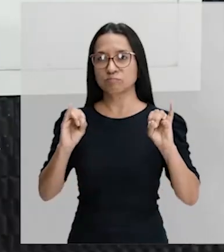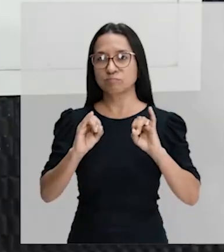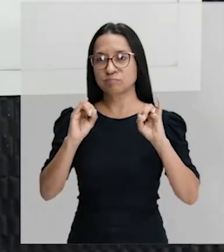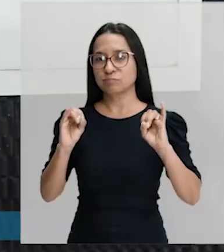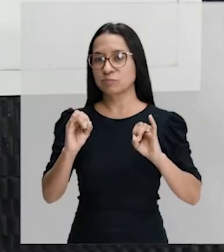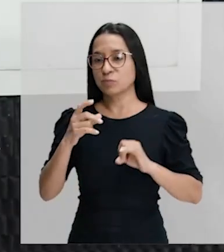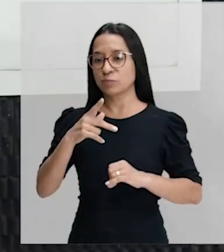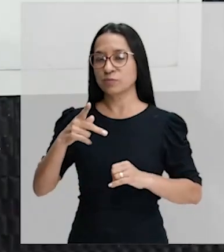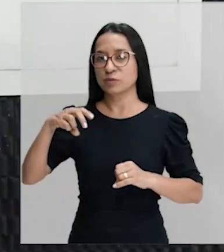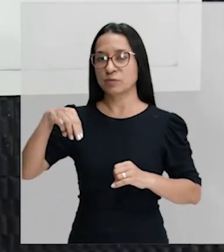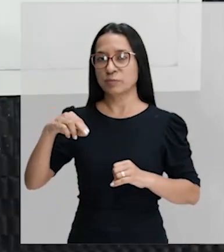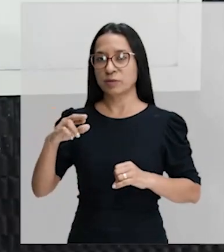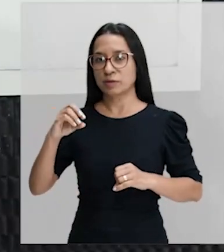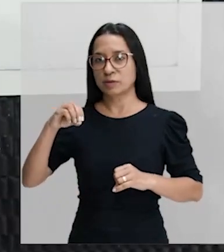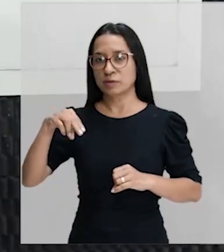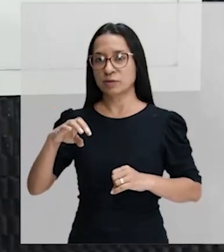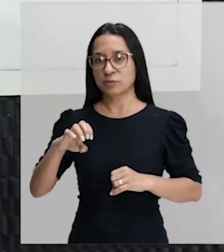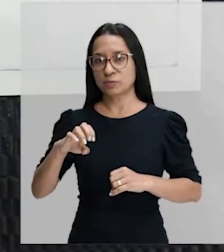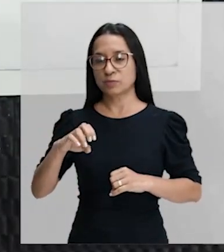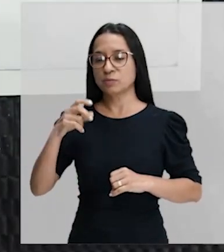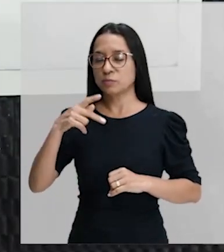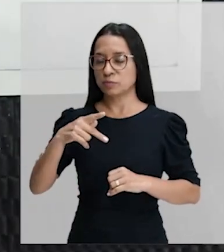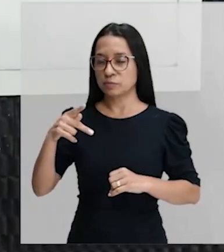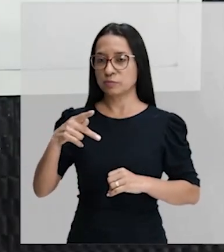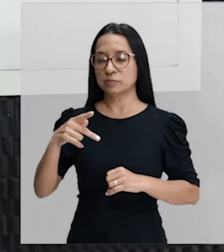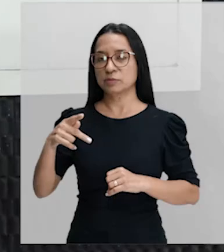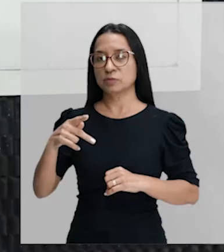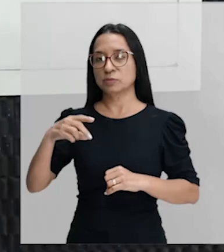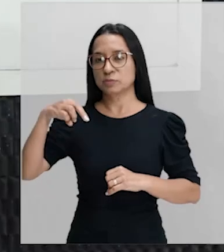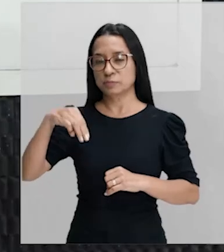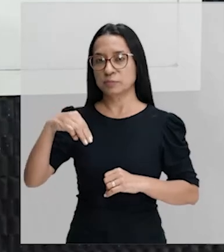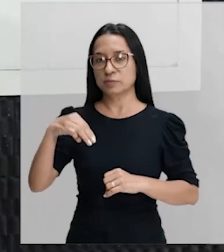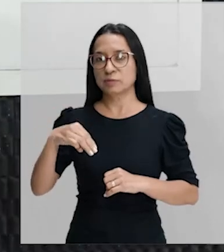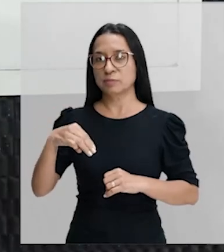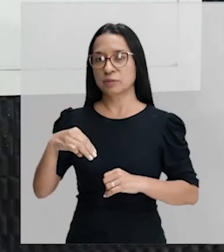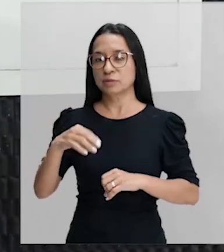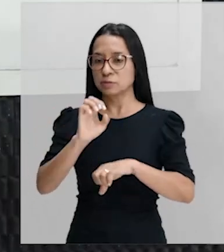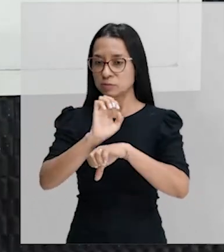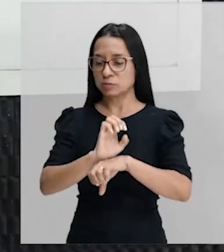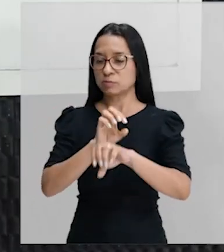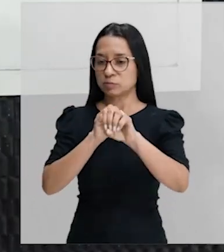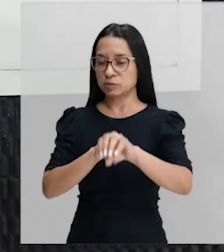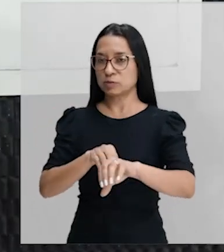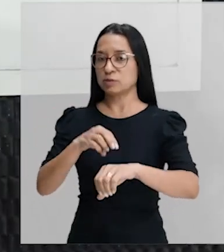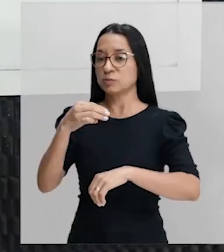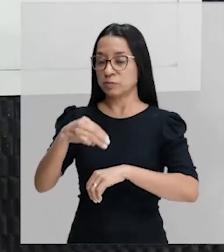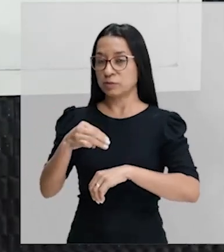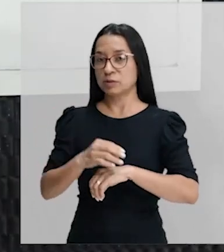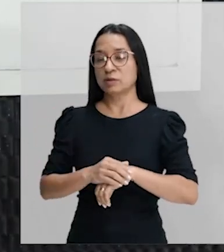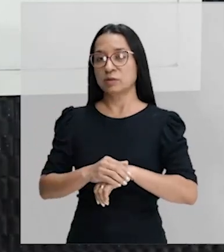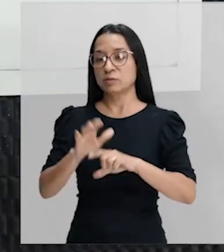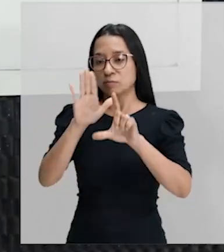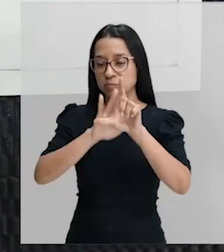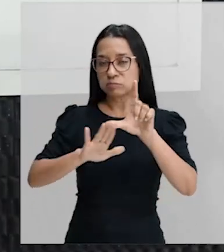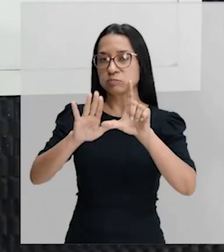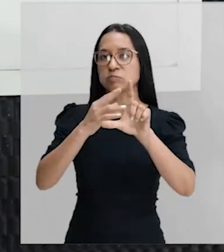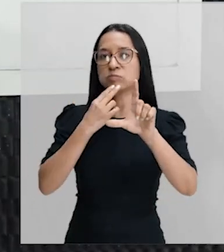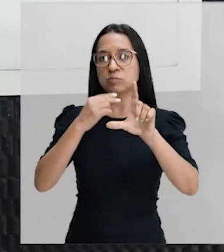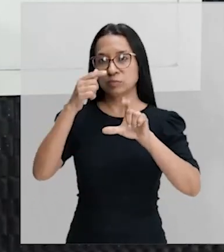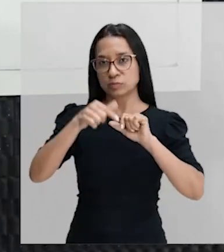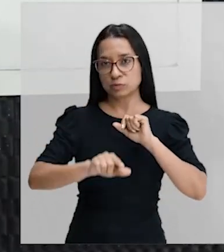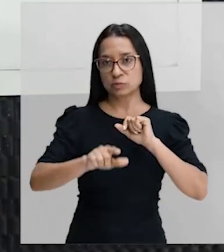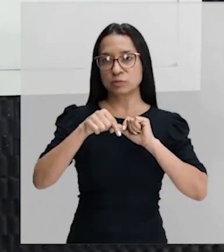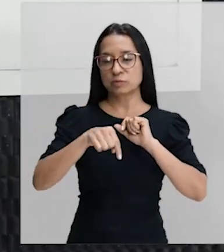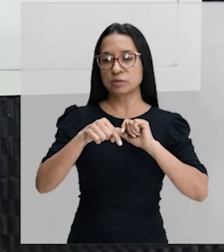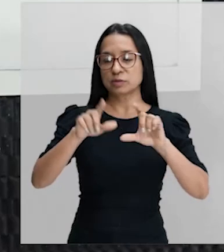Olá pessoal, aqui é o professor Maroni Beckman, professor de matemática da Rede Estadual do Ensino do Maranhão, da plataforma Gonçalves Dias, mais uma vez com vocês